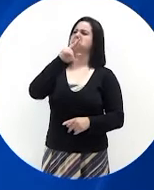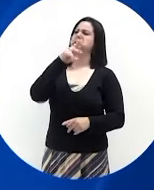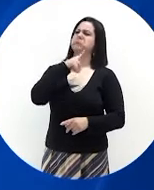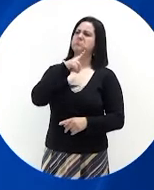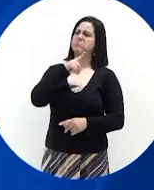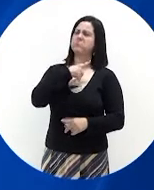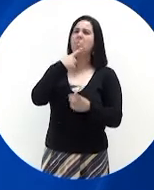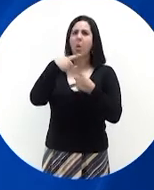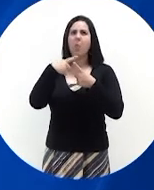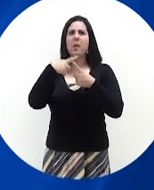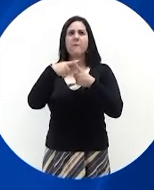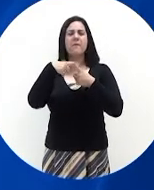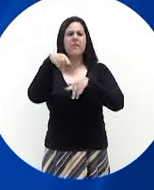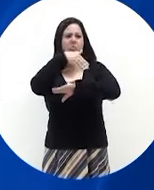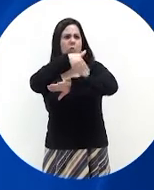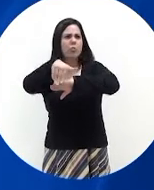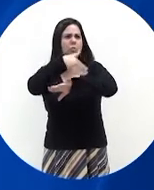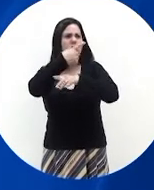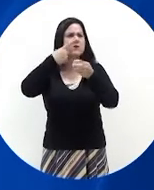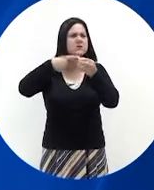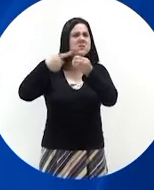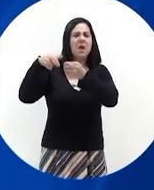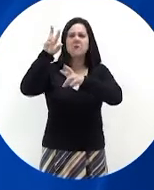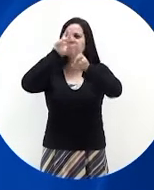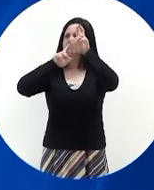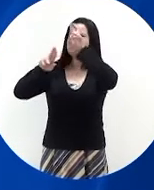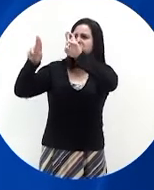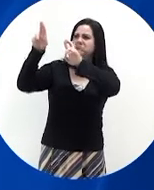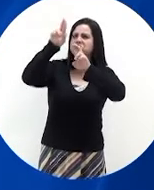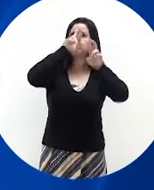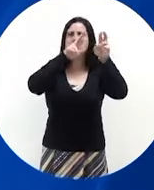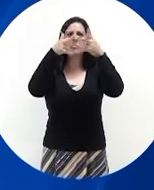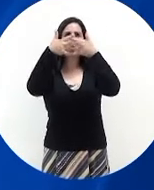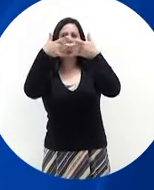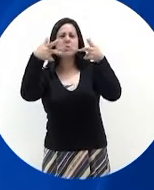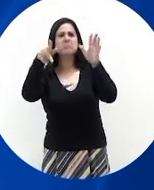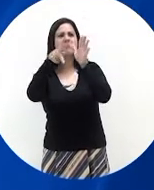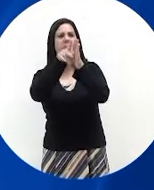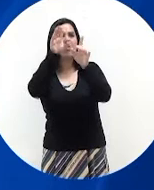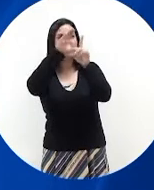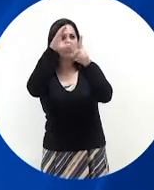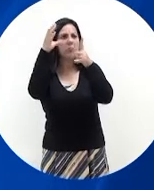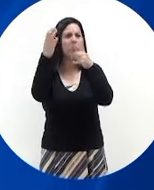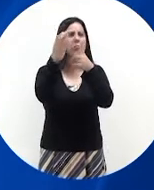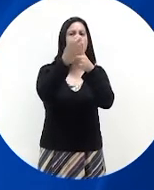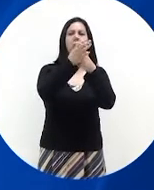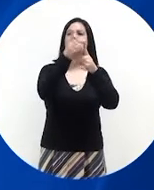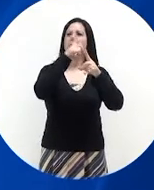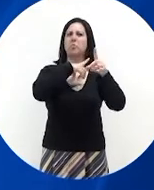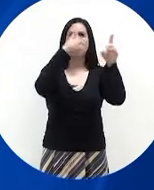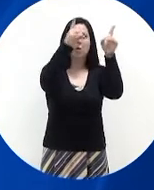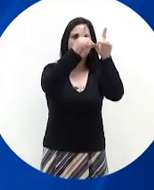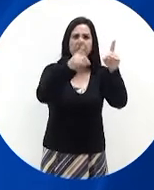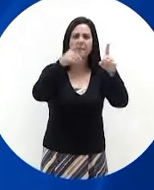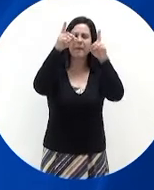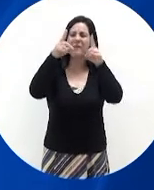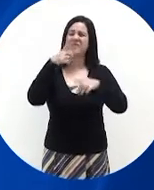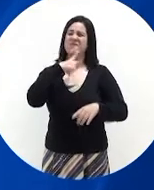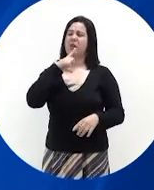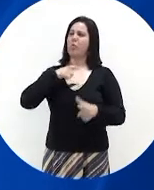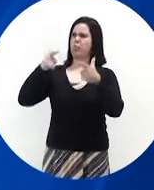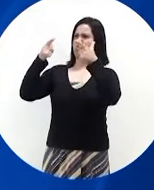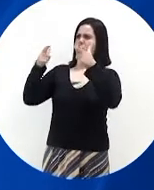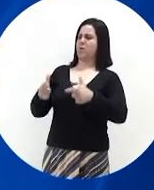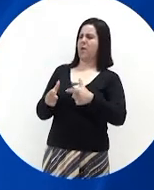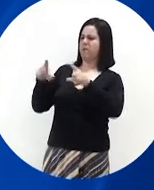religiosos, pois andando pela cidade observei cuidadosamente seus objetos de culto e encontrei até um altar